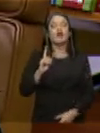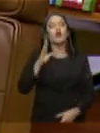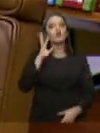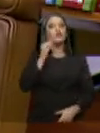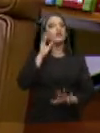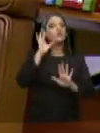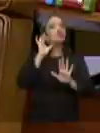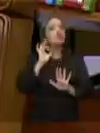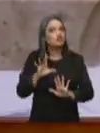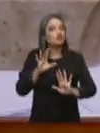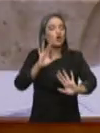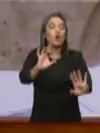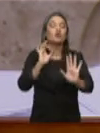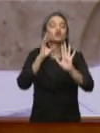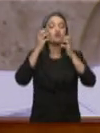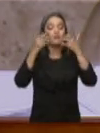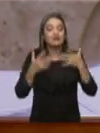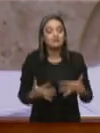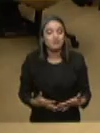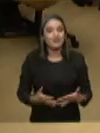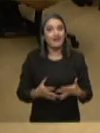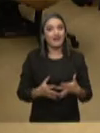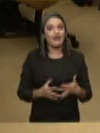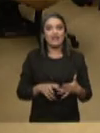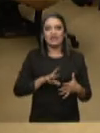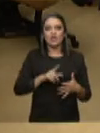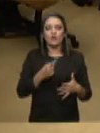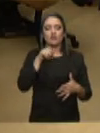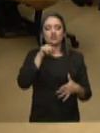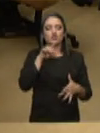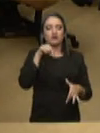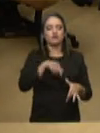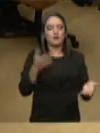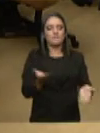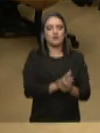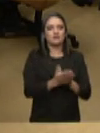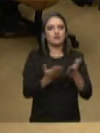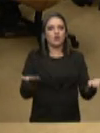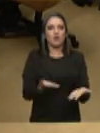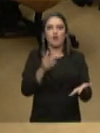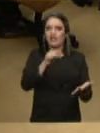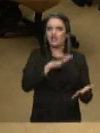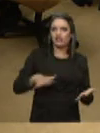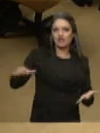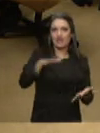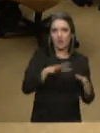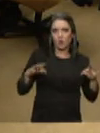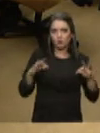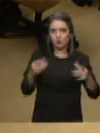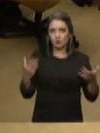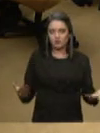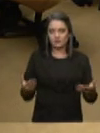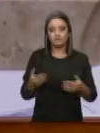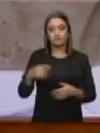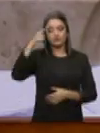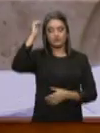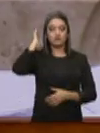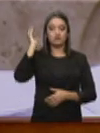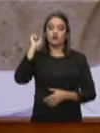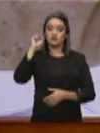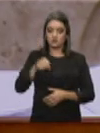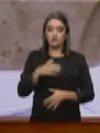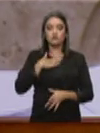trânsito em julgado a seu favor. Para quem tiver um trânsito em julgado a seu favor. É, exatamente. Eu fundamentei meu voto